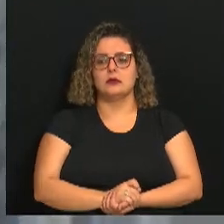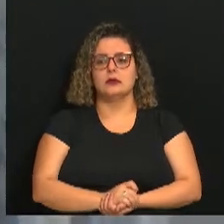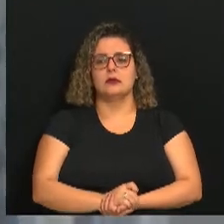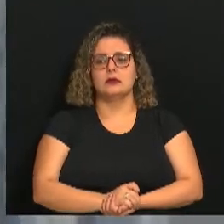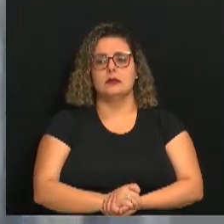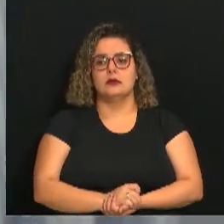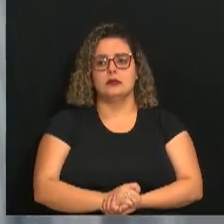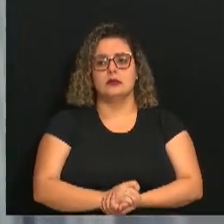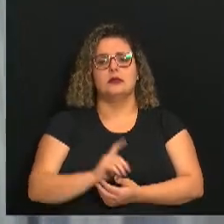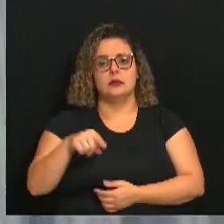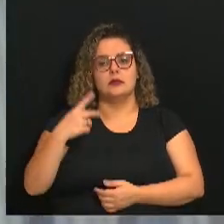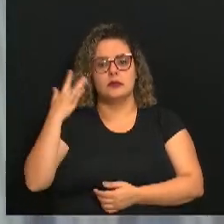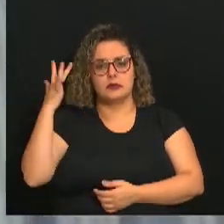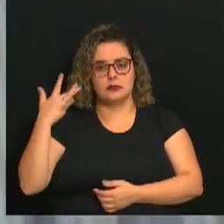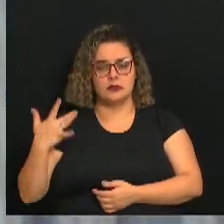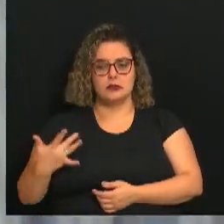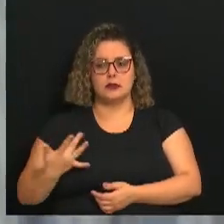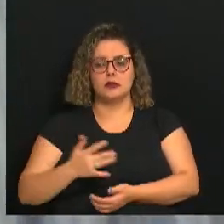para a vereadora Guida.